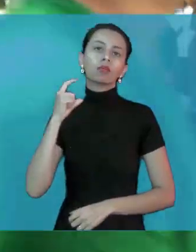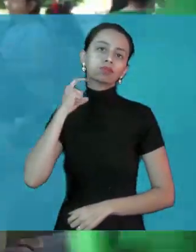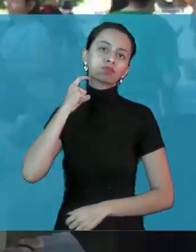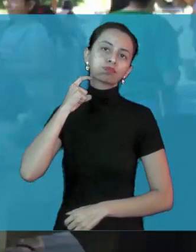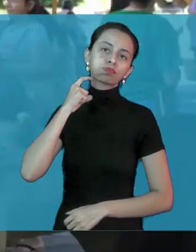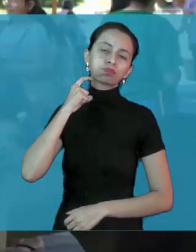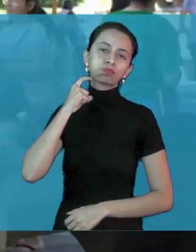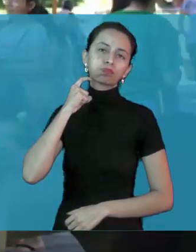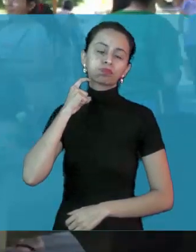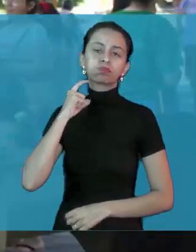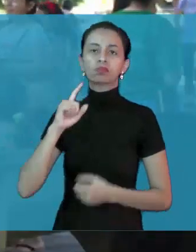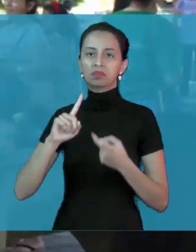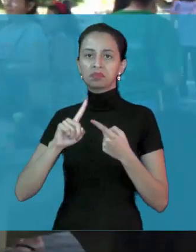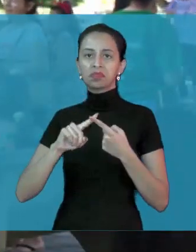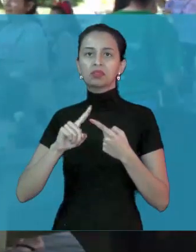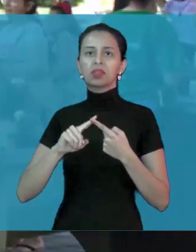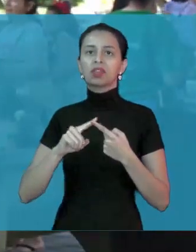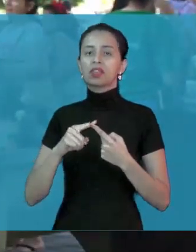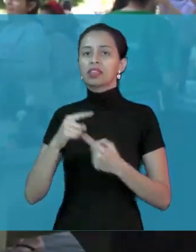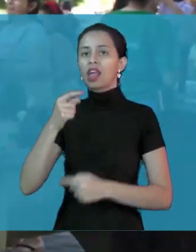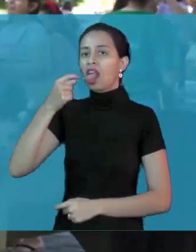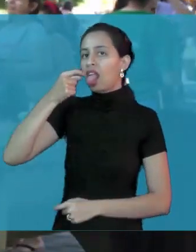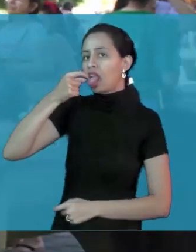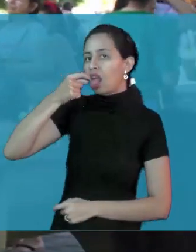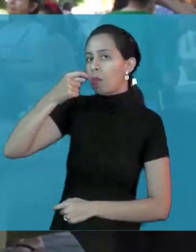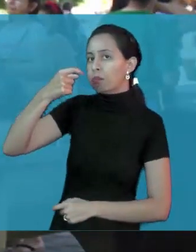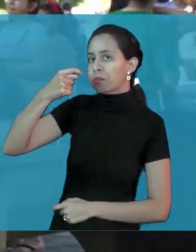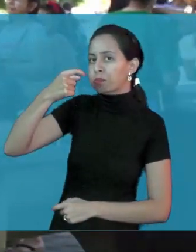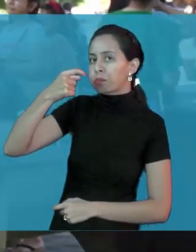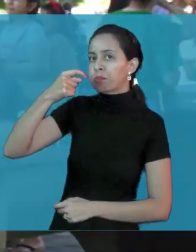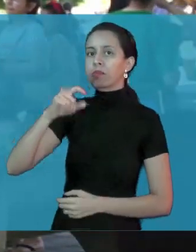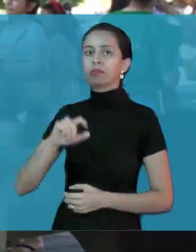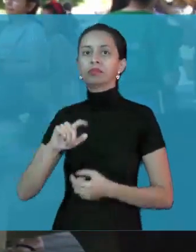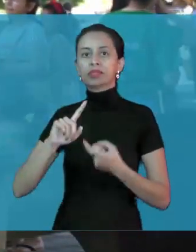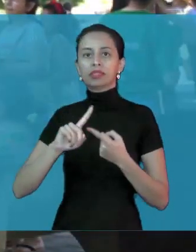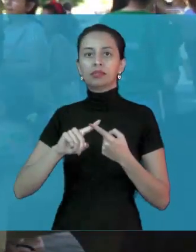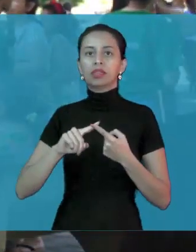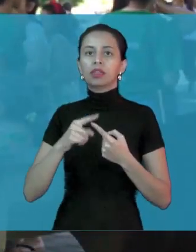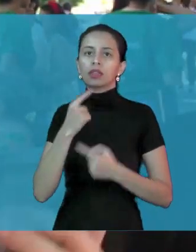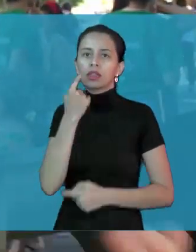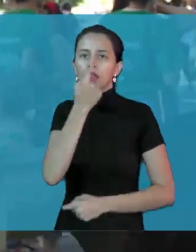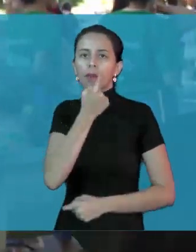estão persistindo por mais de 3 semanas também, consiga uma avaliação.